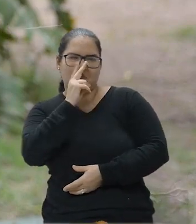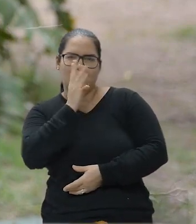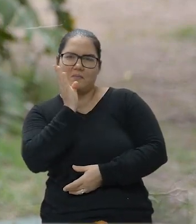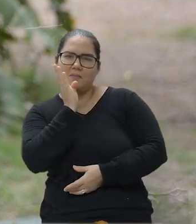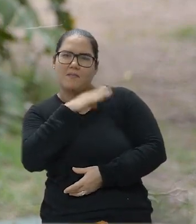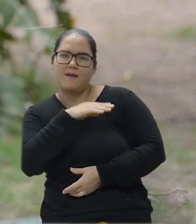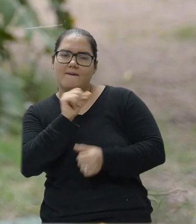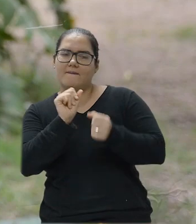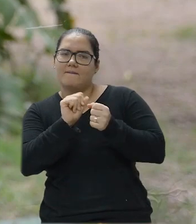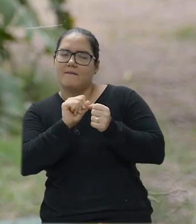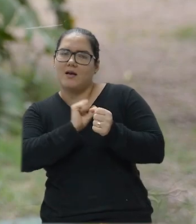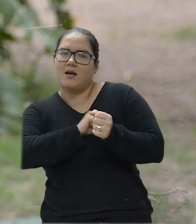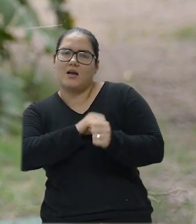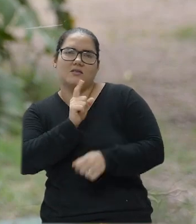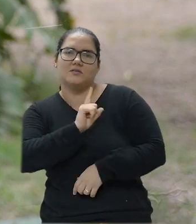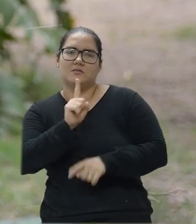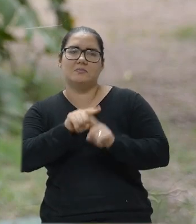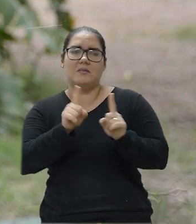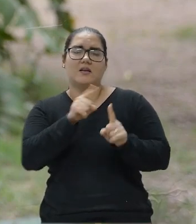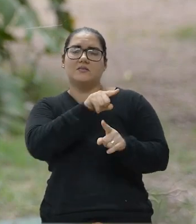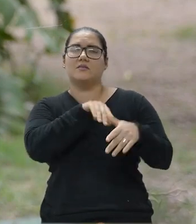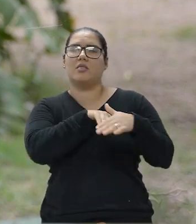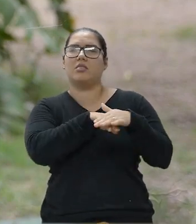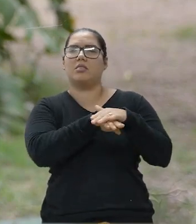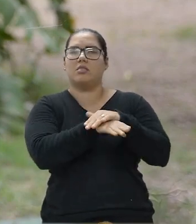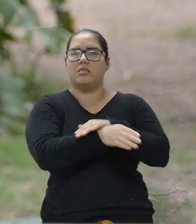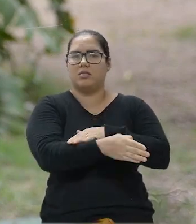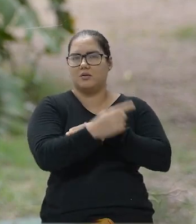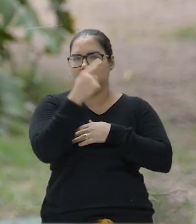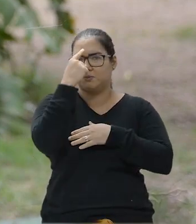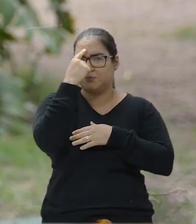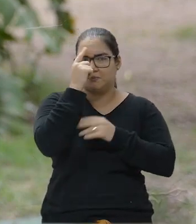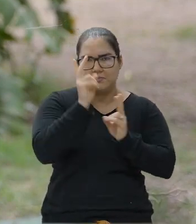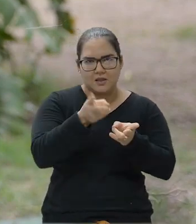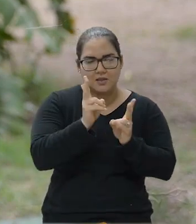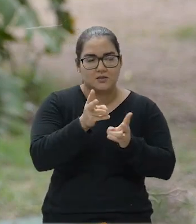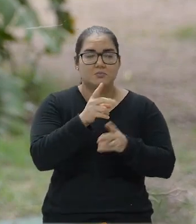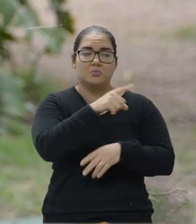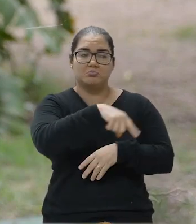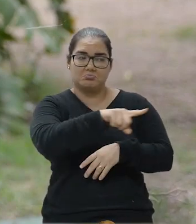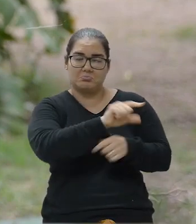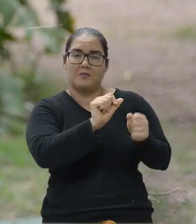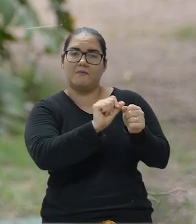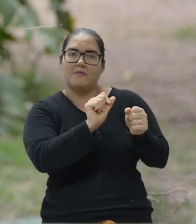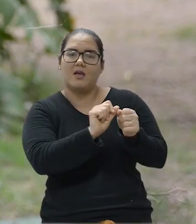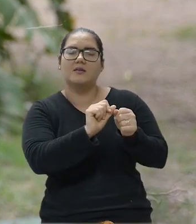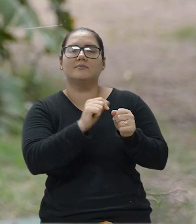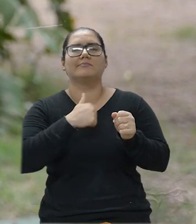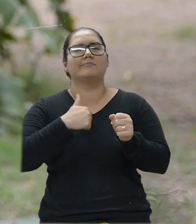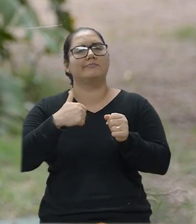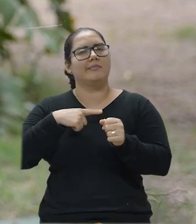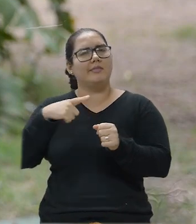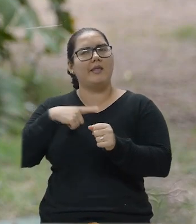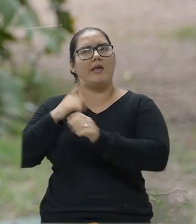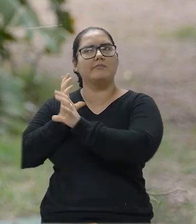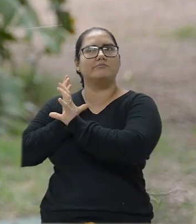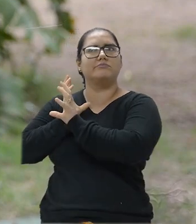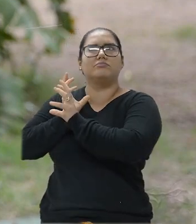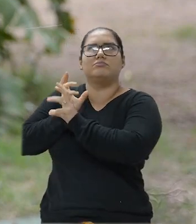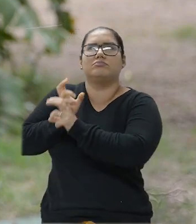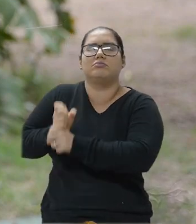que não fazem de propósito, mas por compulsão e graças à colaboração direta dessas pessoas, tenho